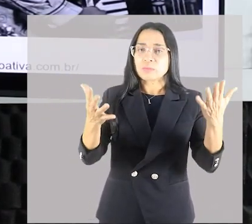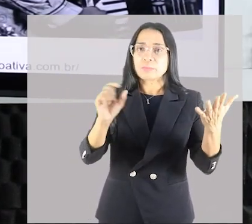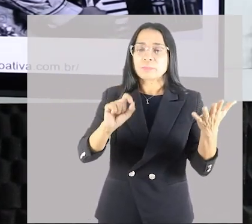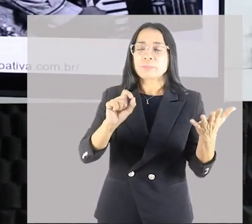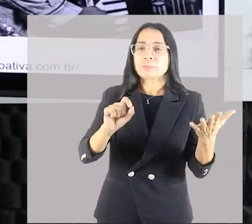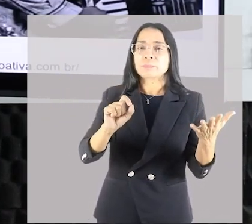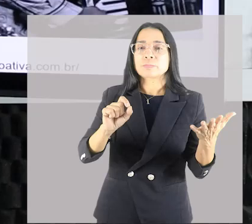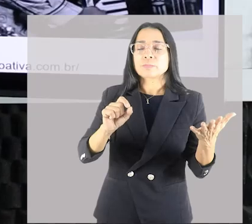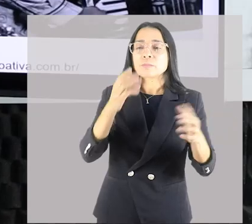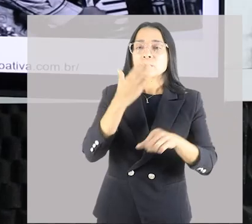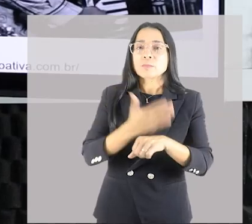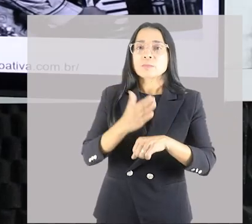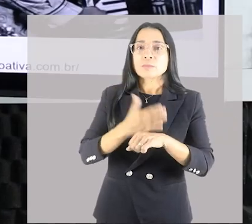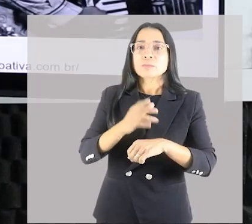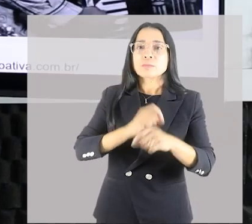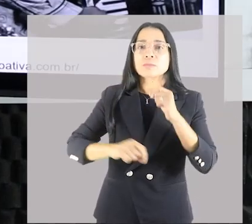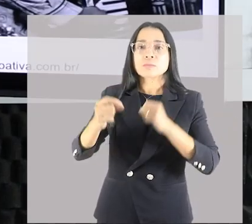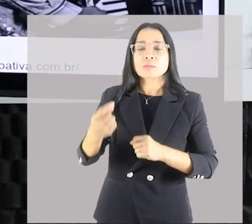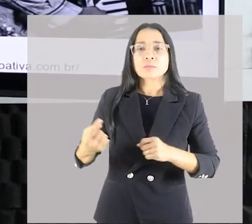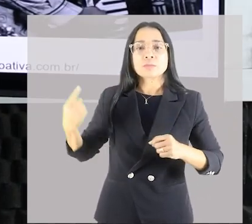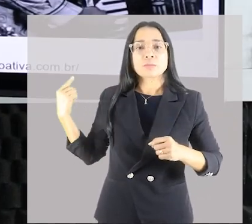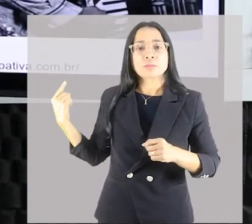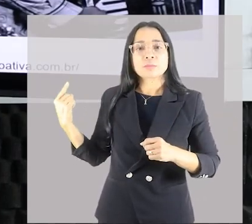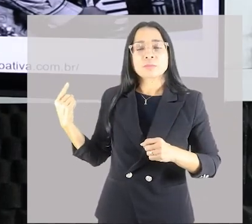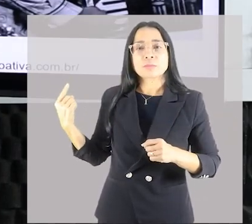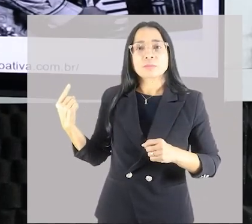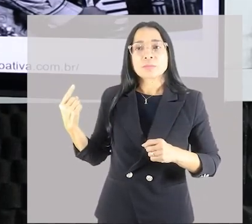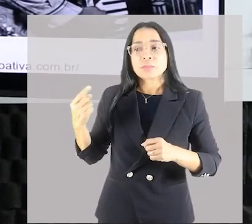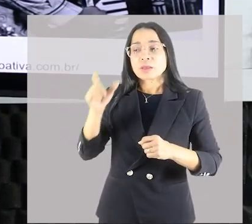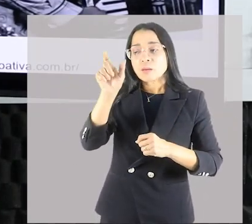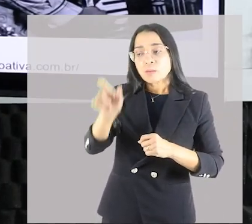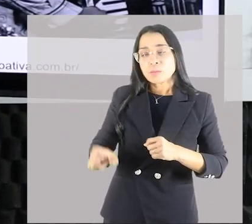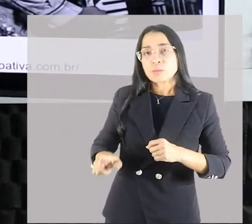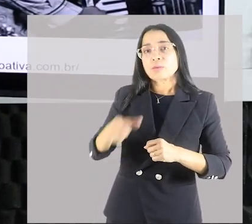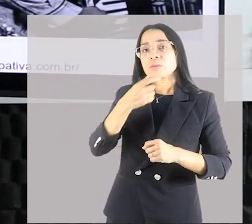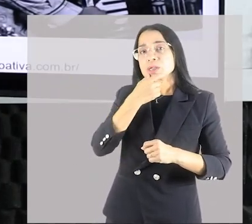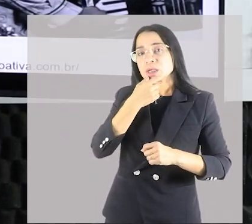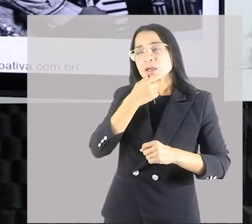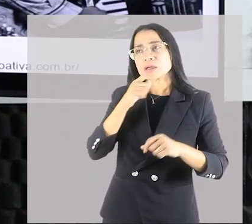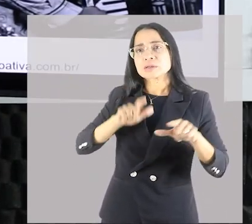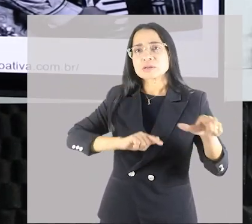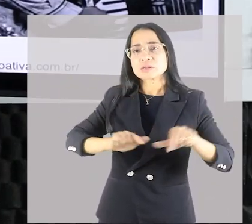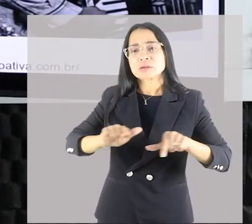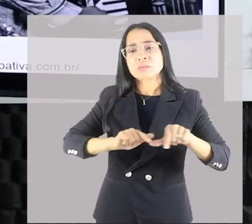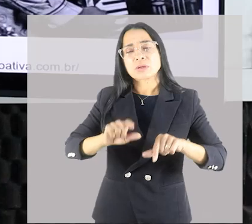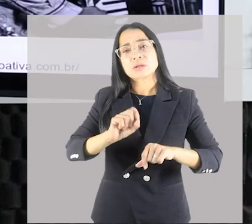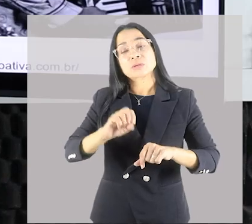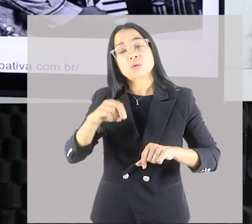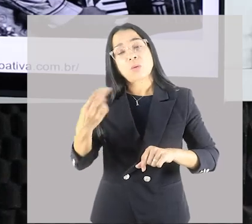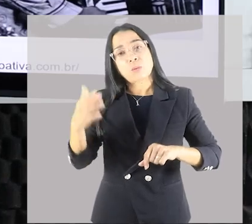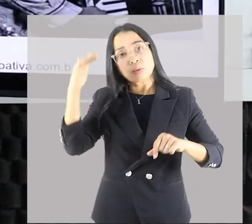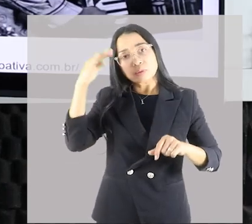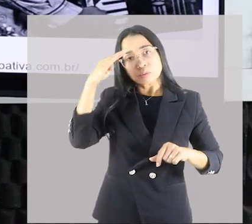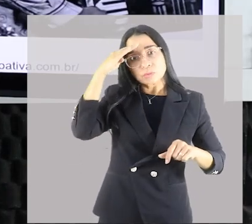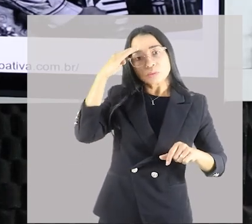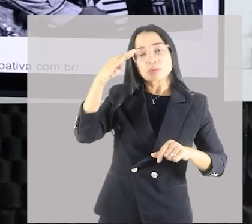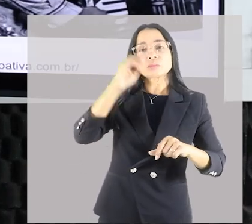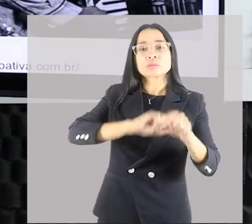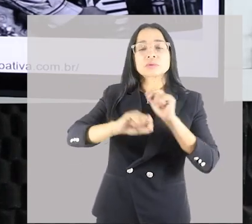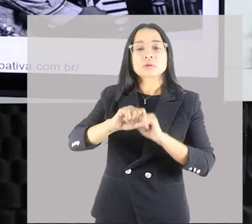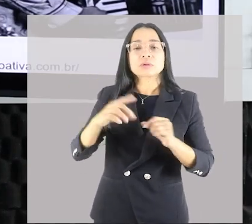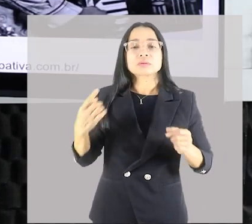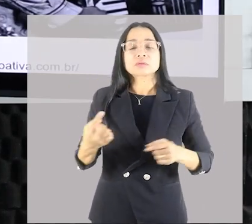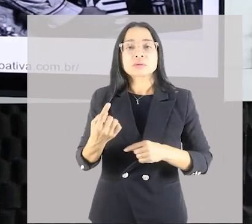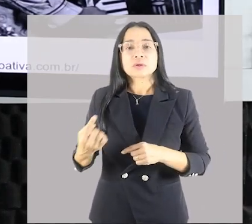que era praticado lá pelos ingleses que estavam trabalhando nas ferrovias ou pelos soldados que